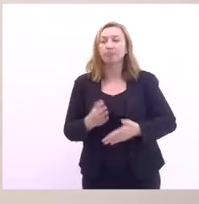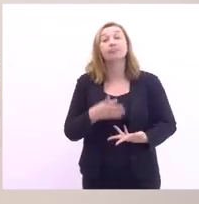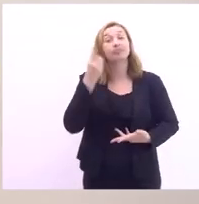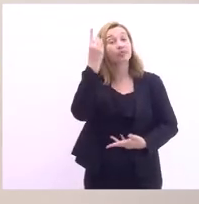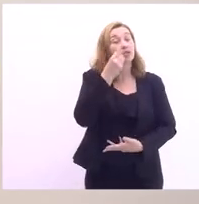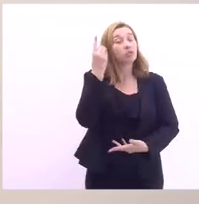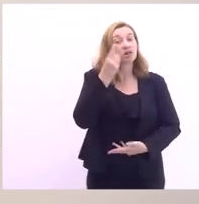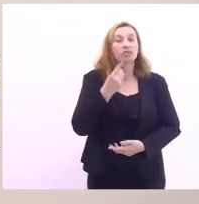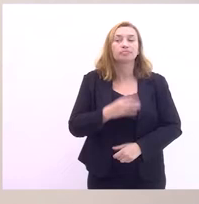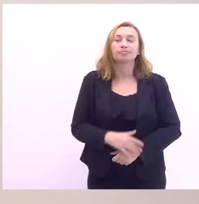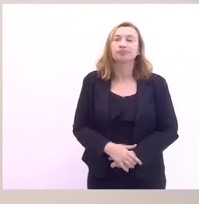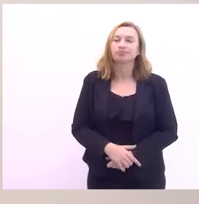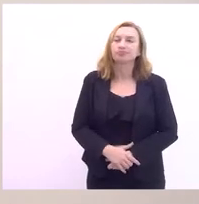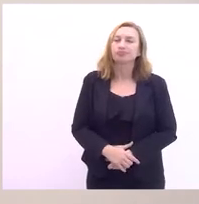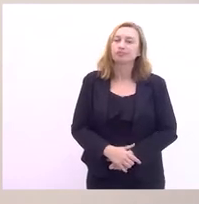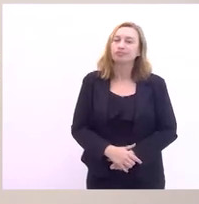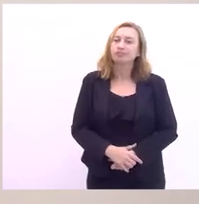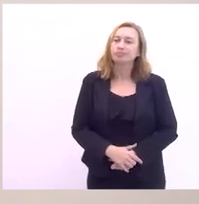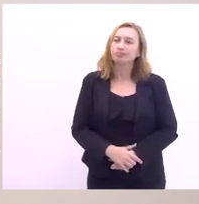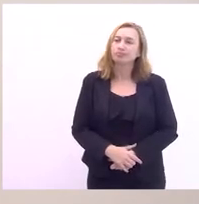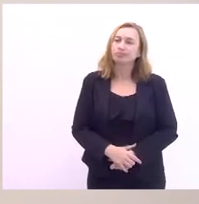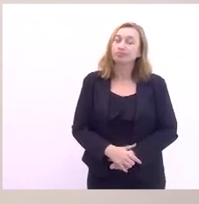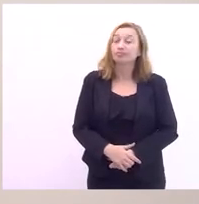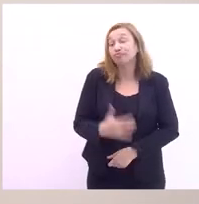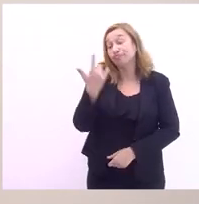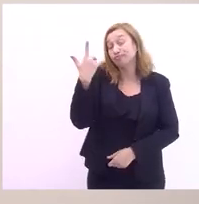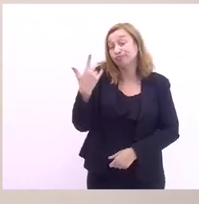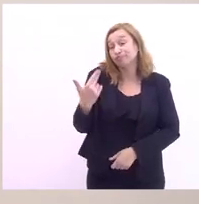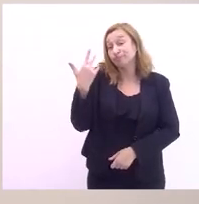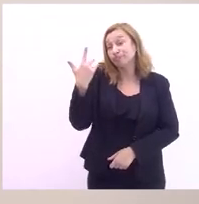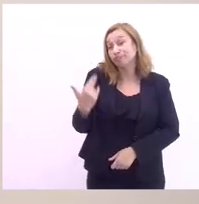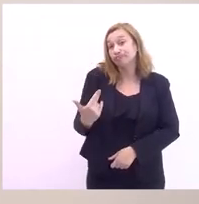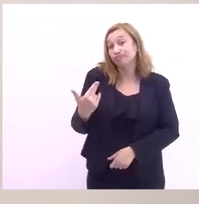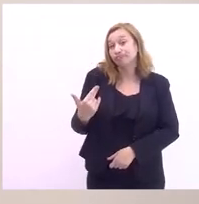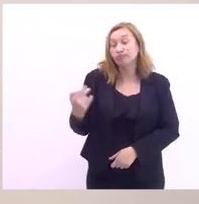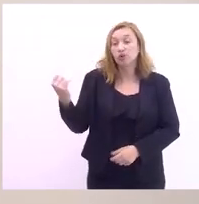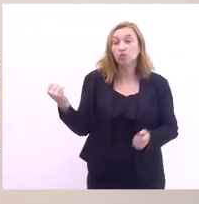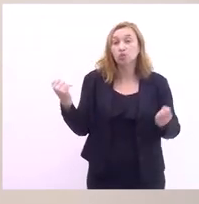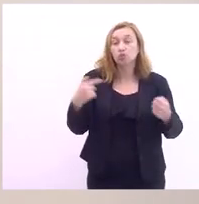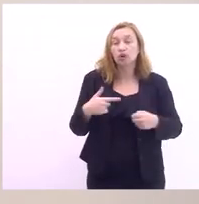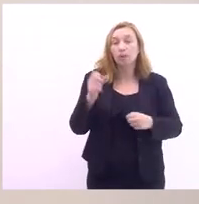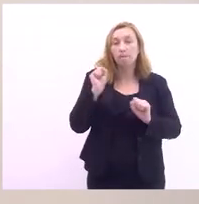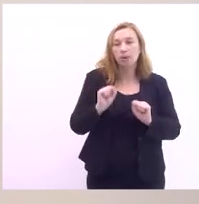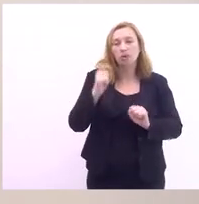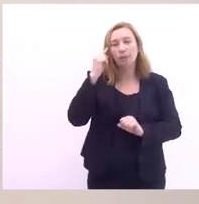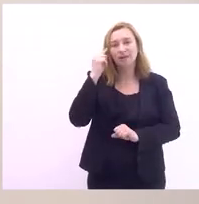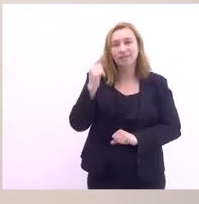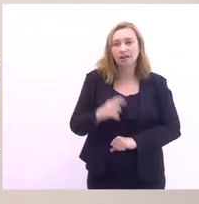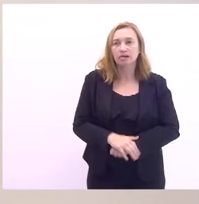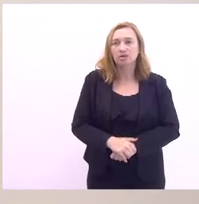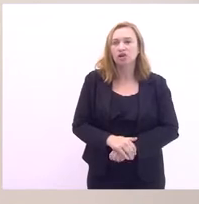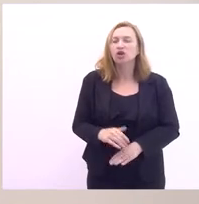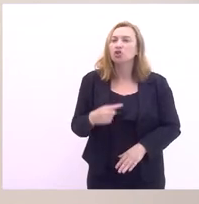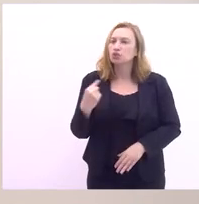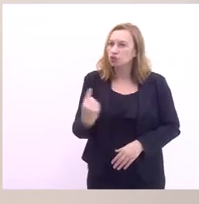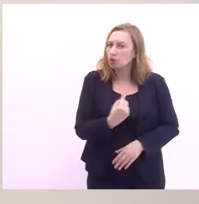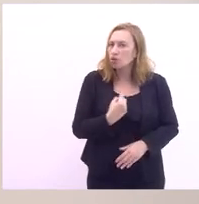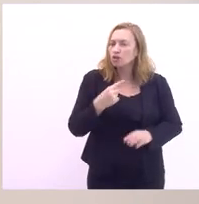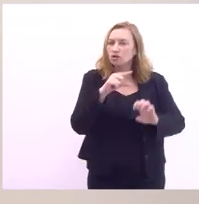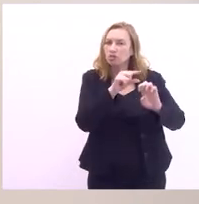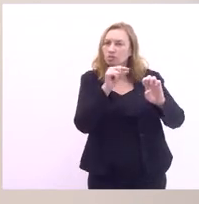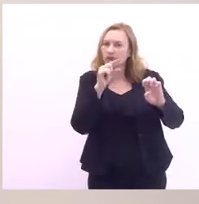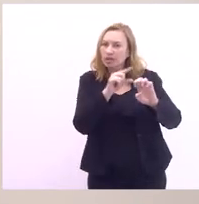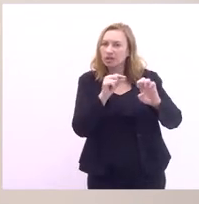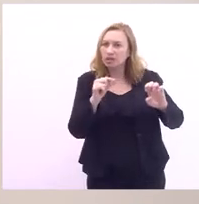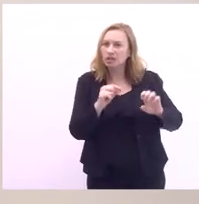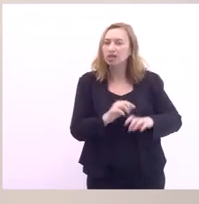Deputado, mas isso é mais comum do que possa se imaginar. Todos nós que vamos empreender,